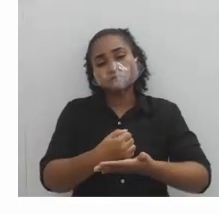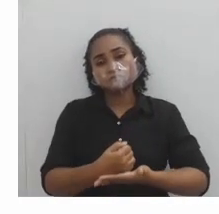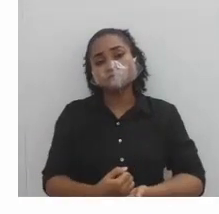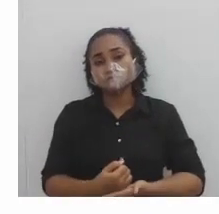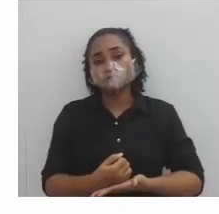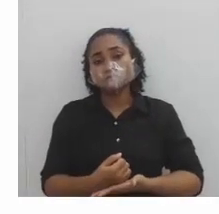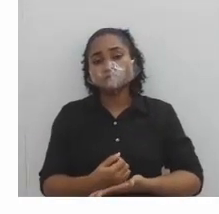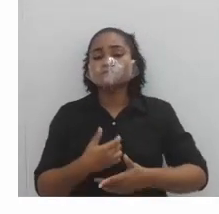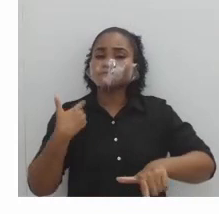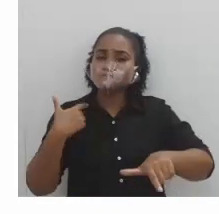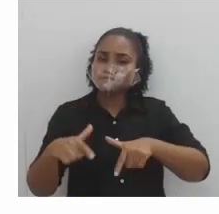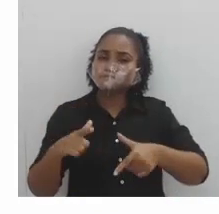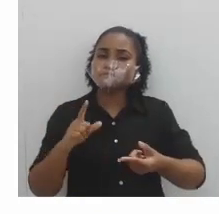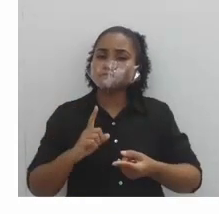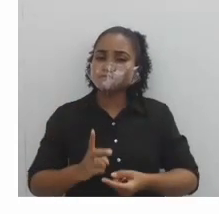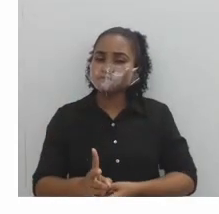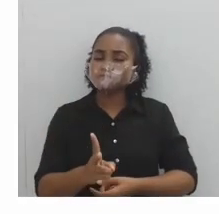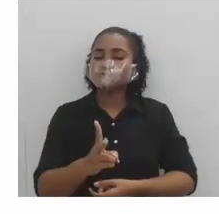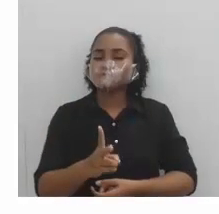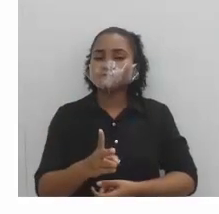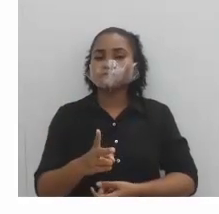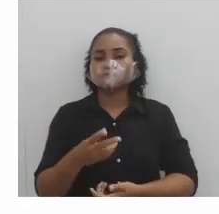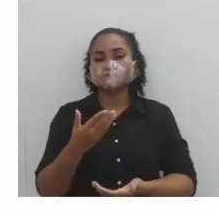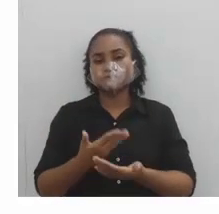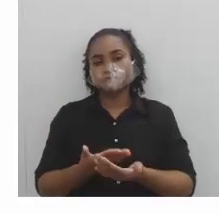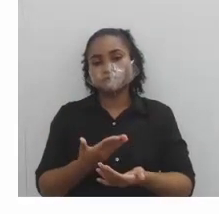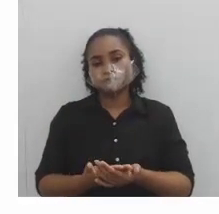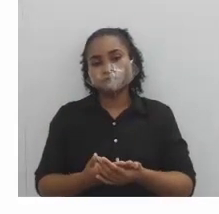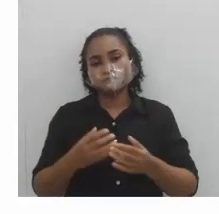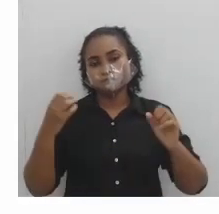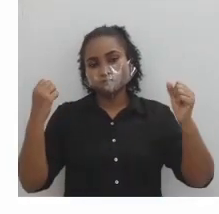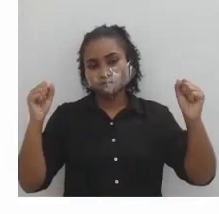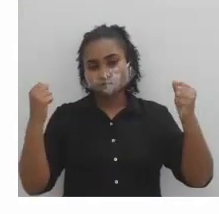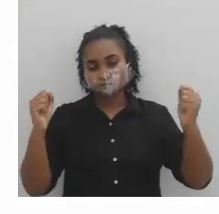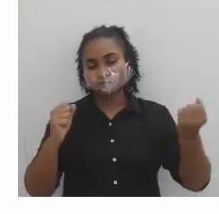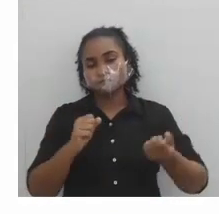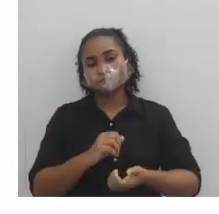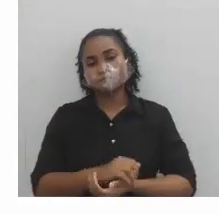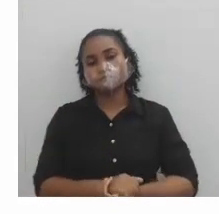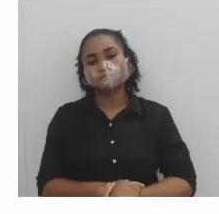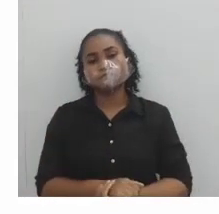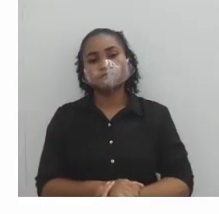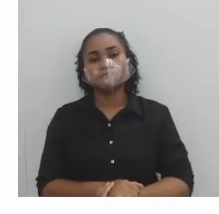até bem trabalhada nas nossas aulas de educação física.